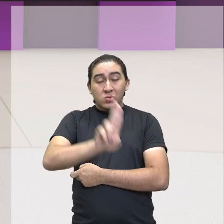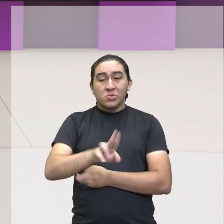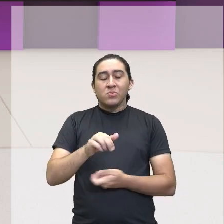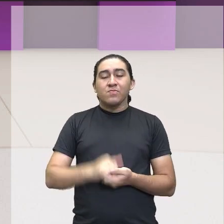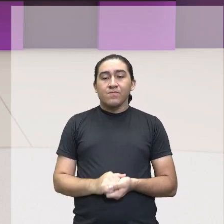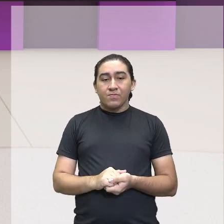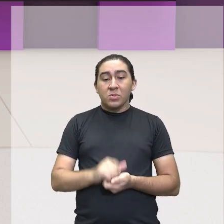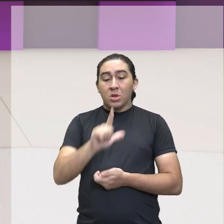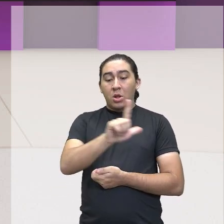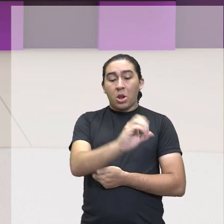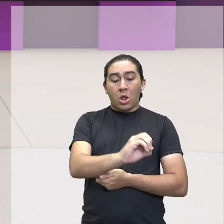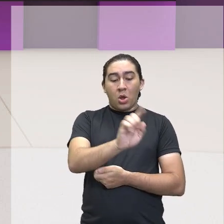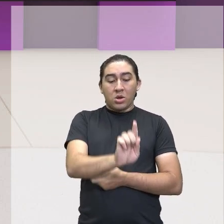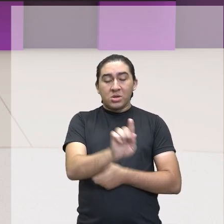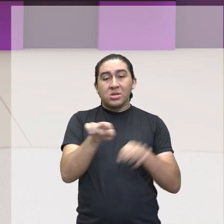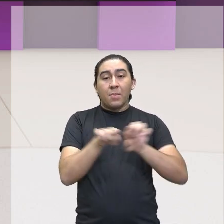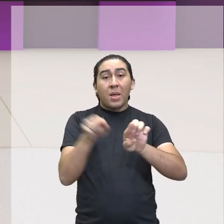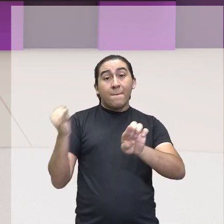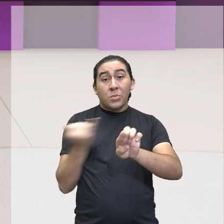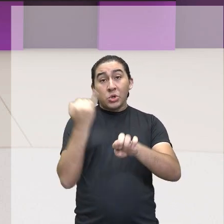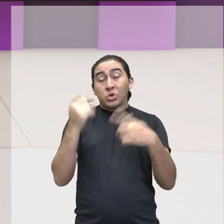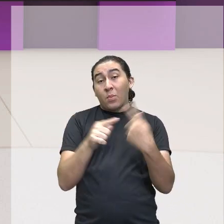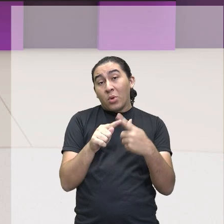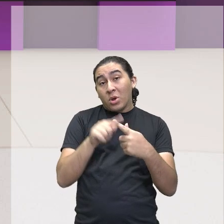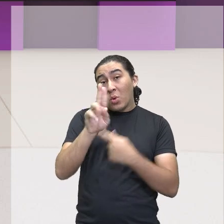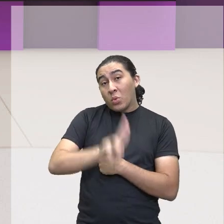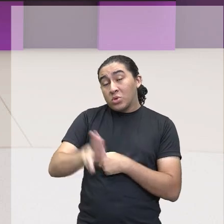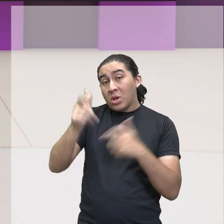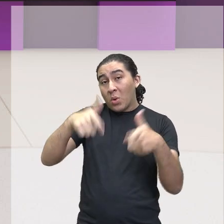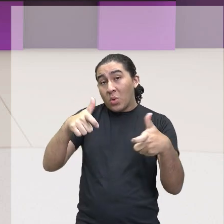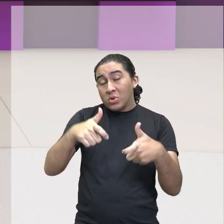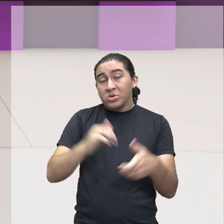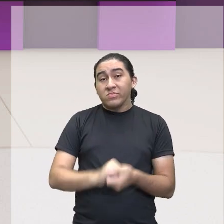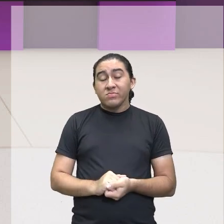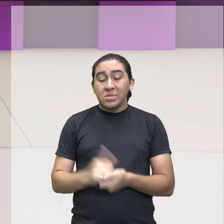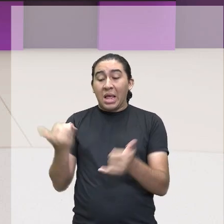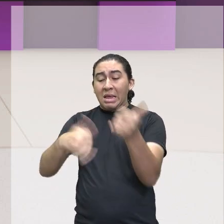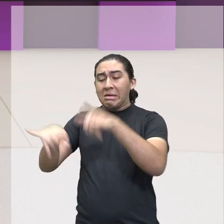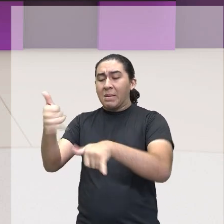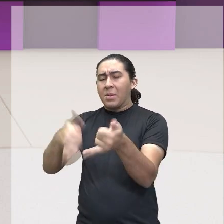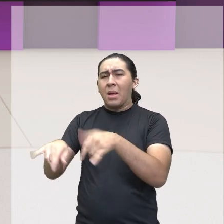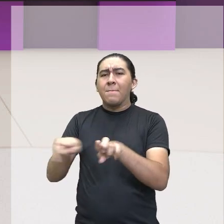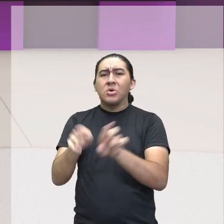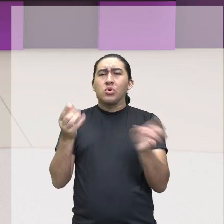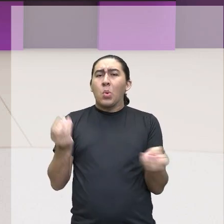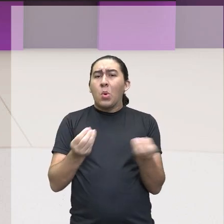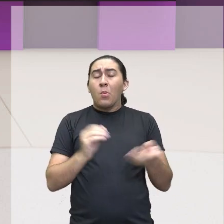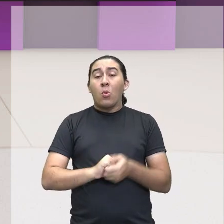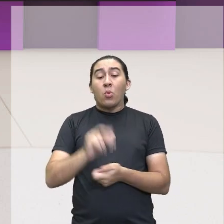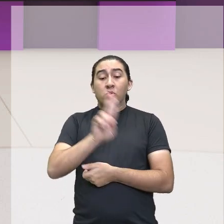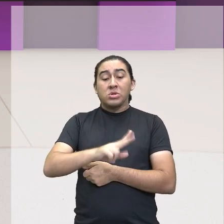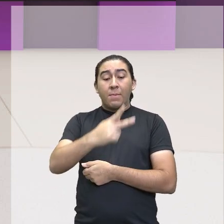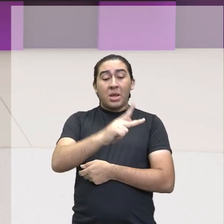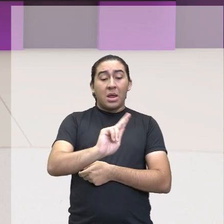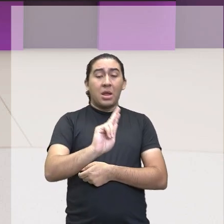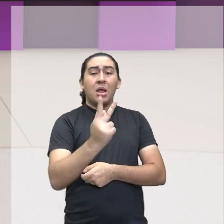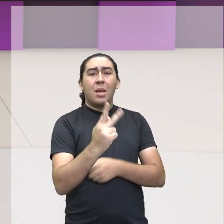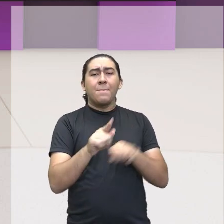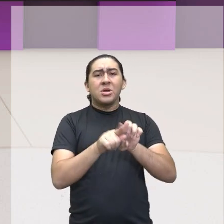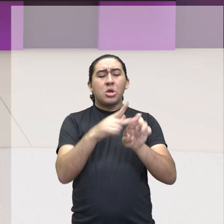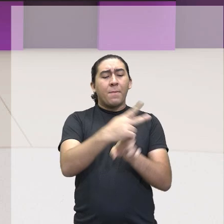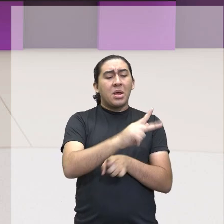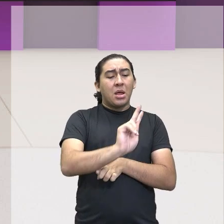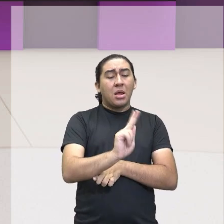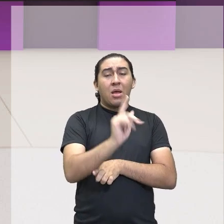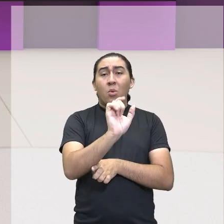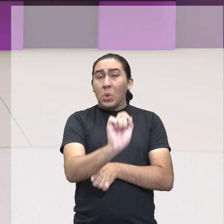Os logaritmos também, eles são muito importantes porque eles são aplicados na química. Como, professora? No pH. E o que é esse pH